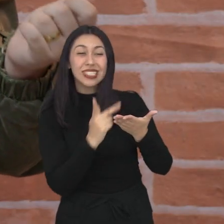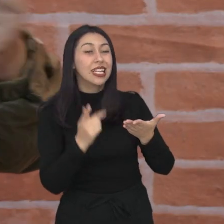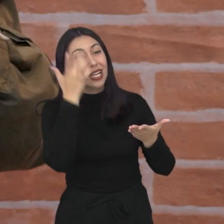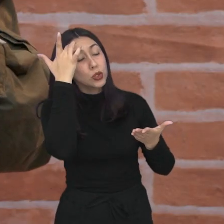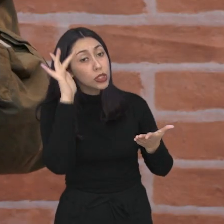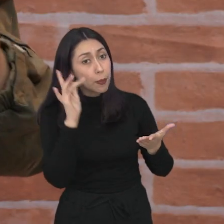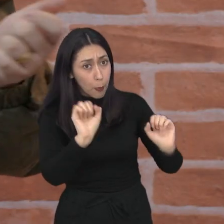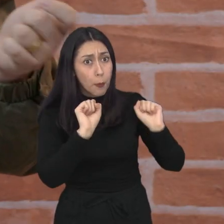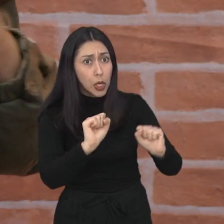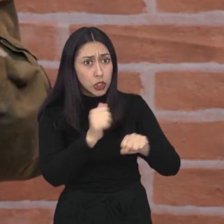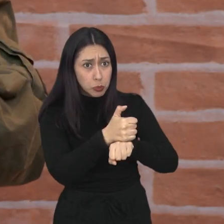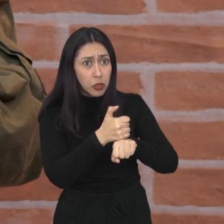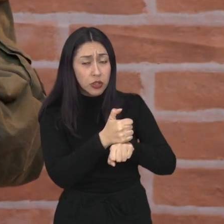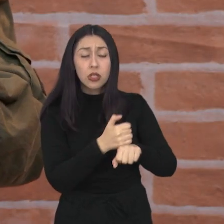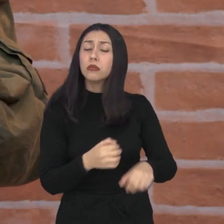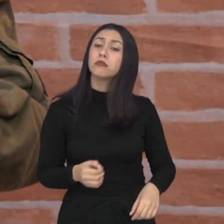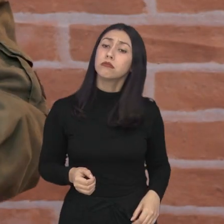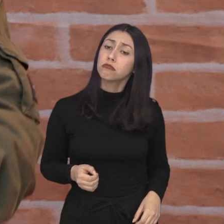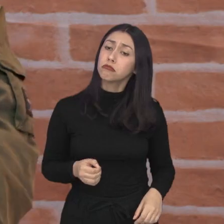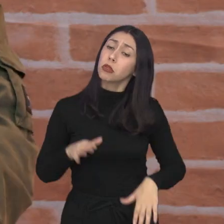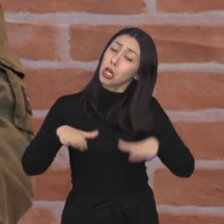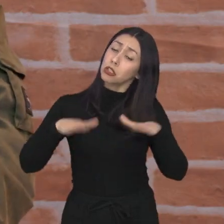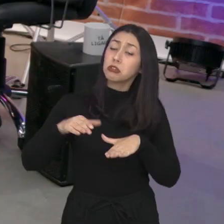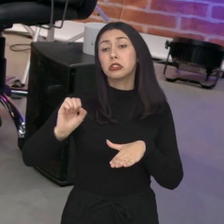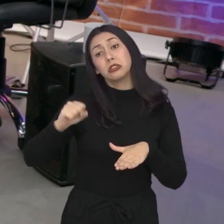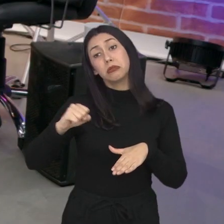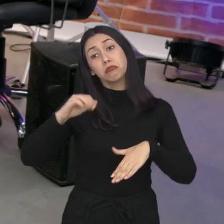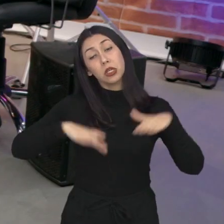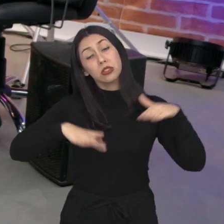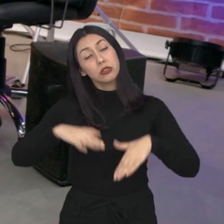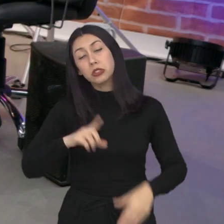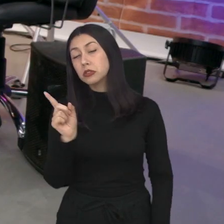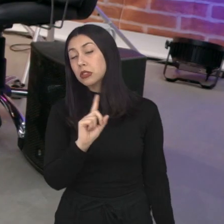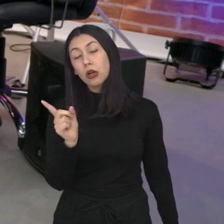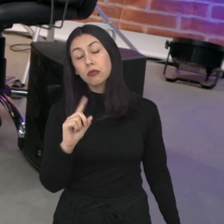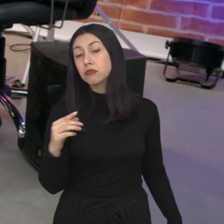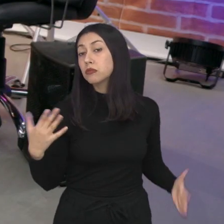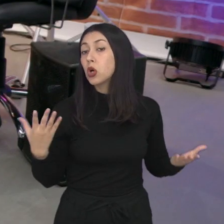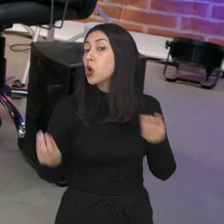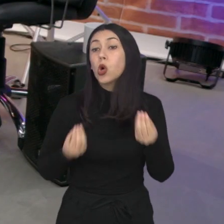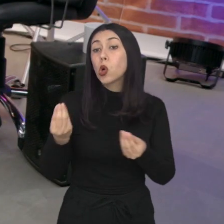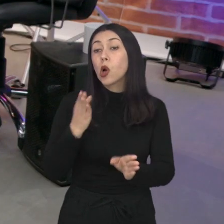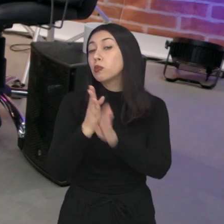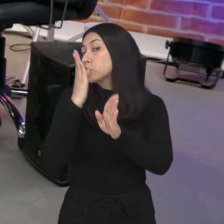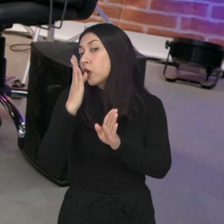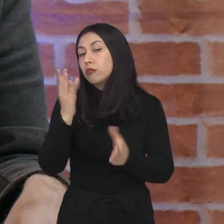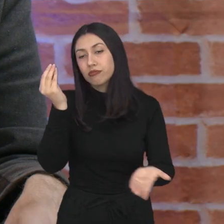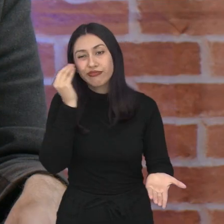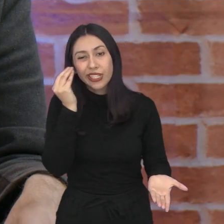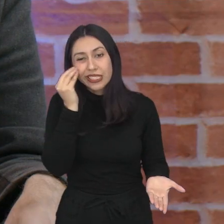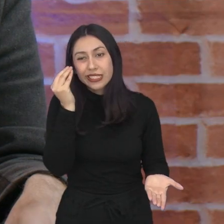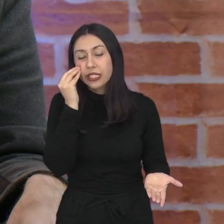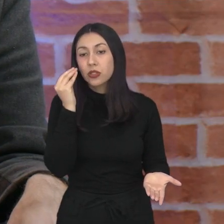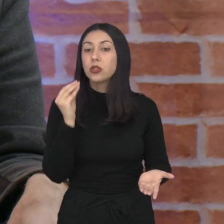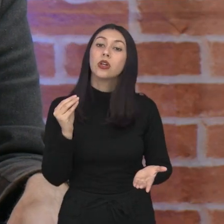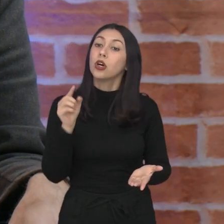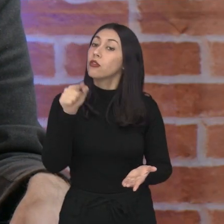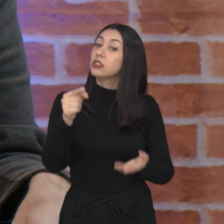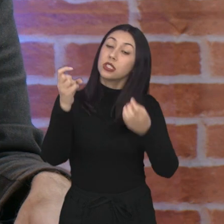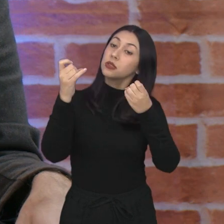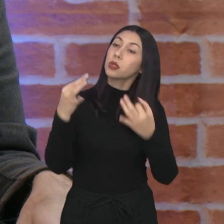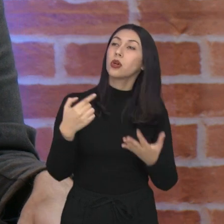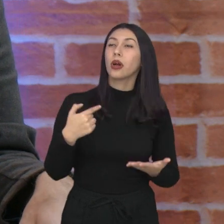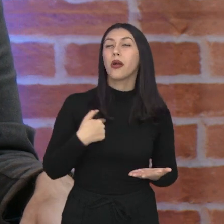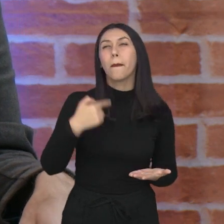mas não sabe desenhar. Ele serve para ser um cartunista? Pode ser que sim, mas pode ser que não. Ele vai saber tentando, né? Quando você começou a